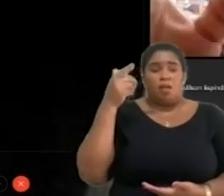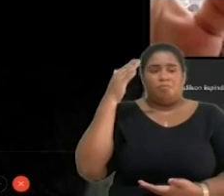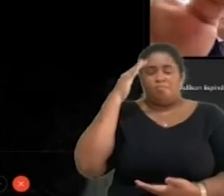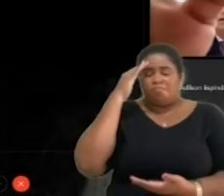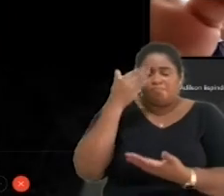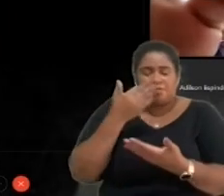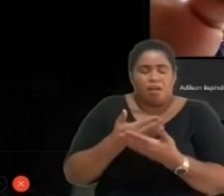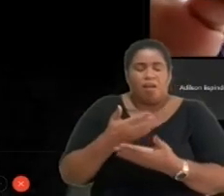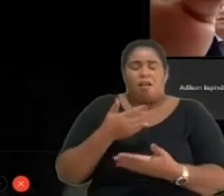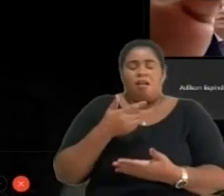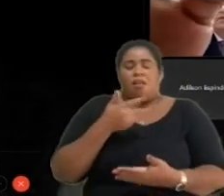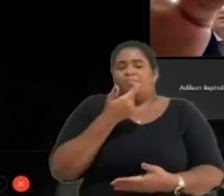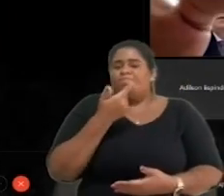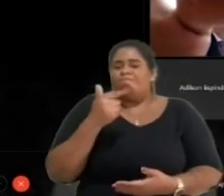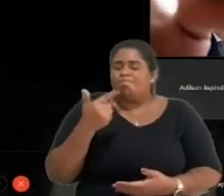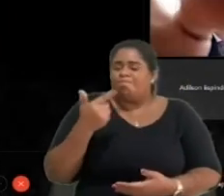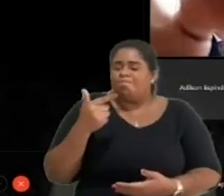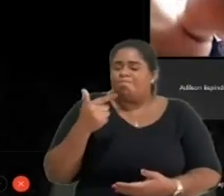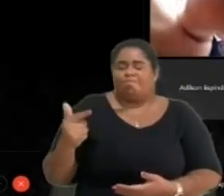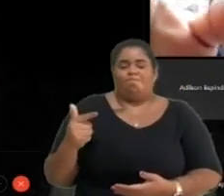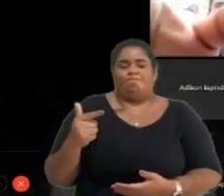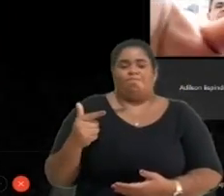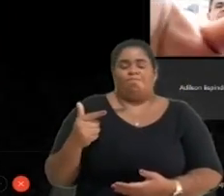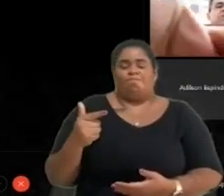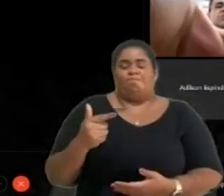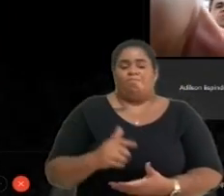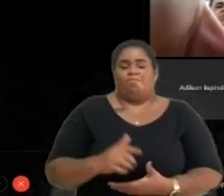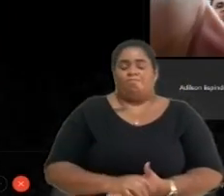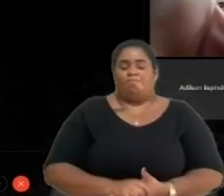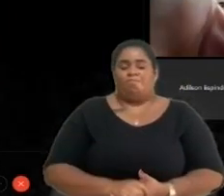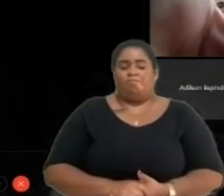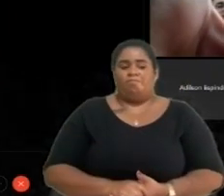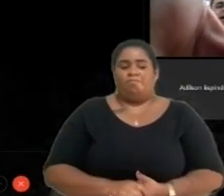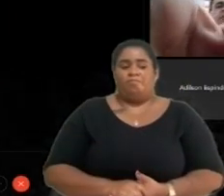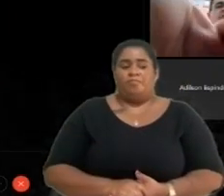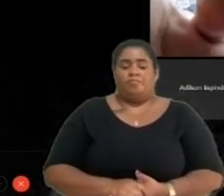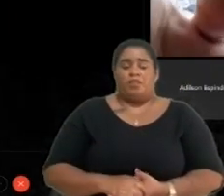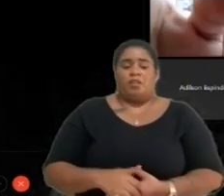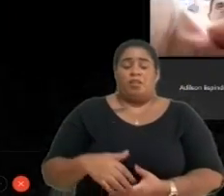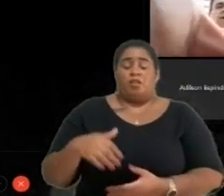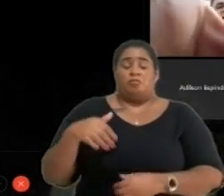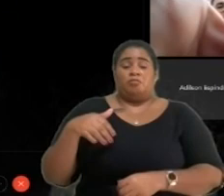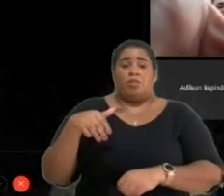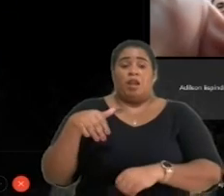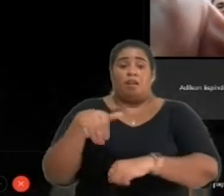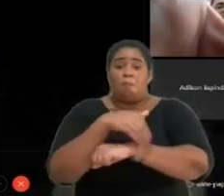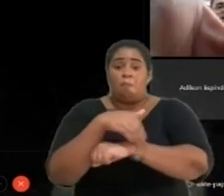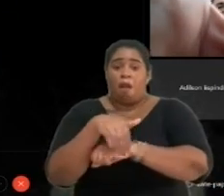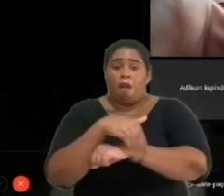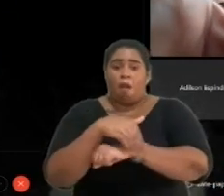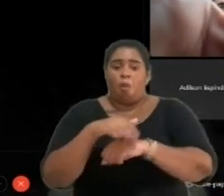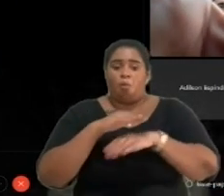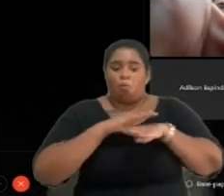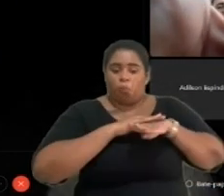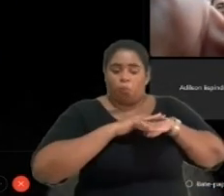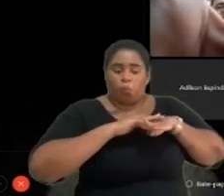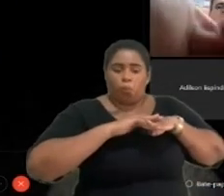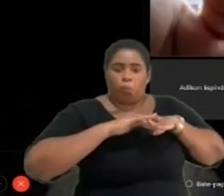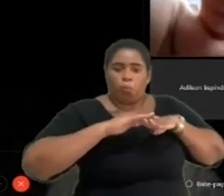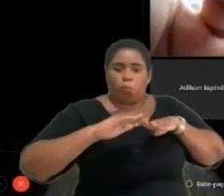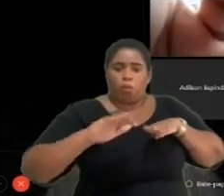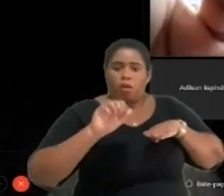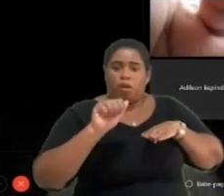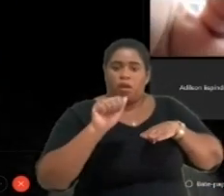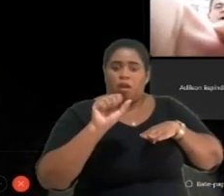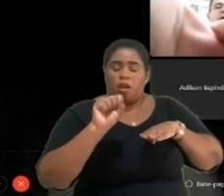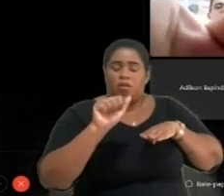não conseguimos ainda asfaltar a estrada de Girão da Fábrica de Cimento, que eu tenho uma saudosa